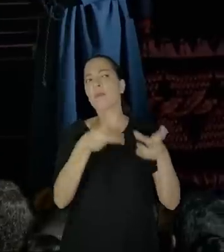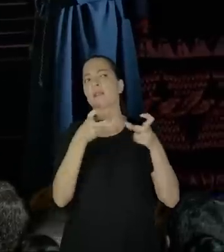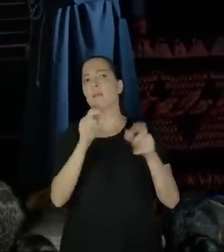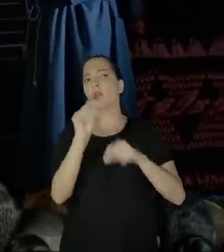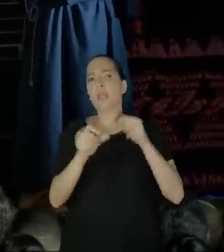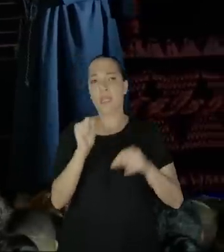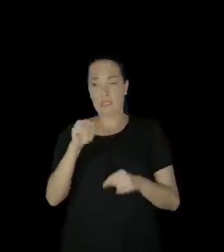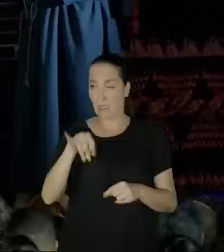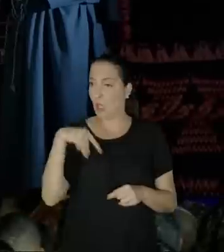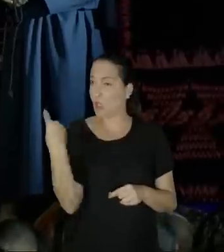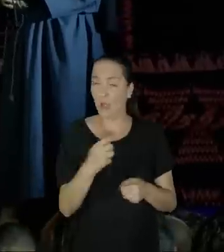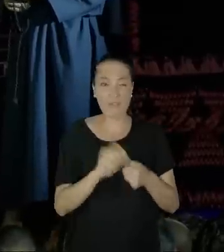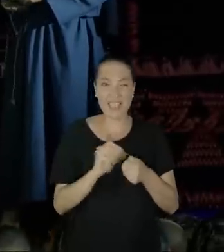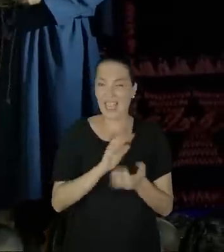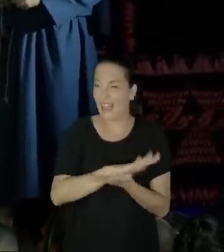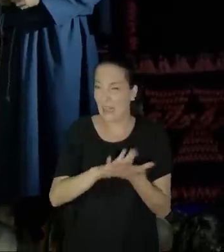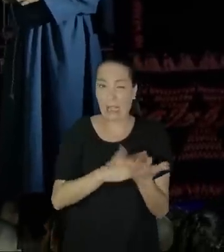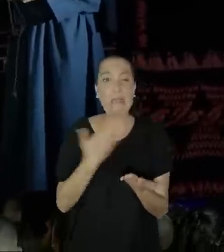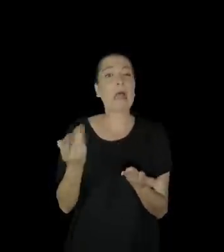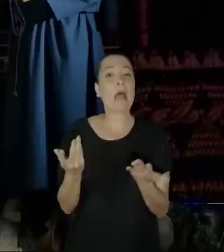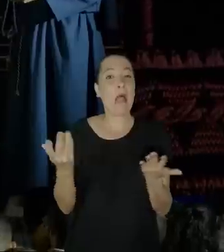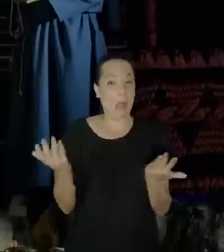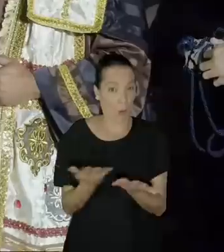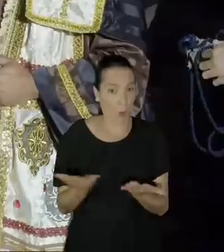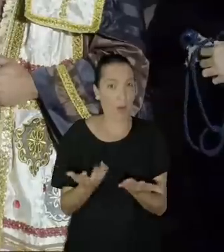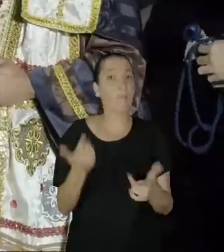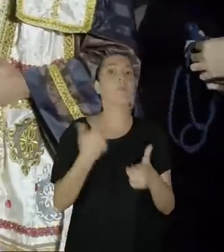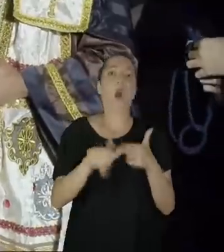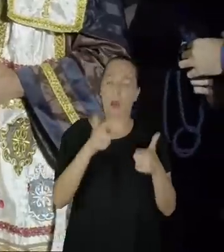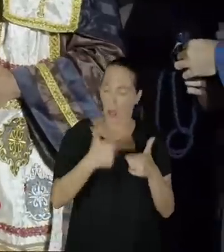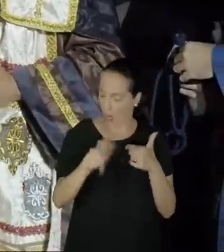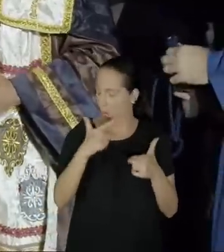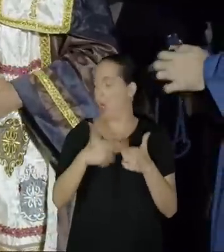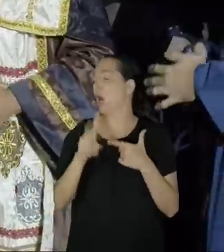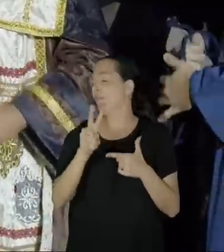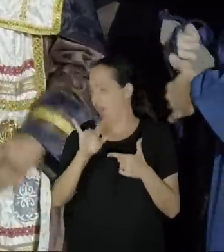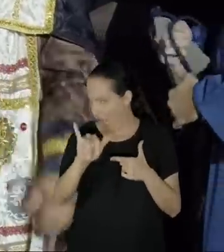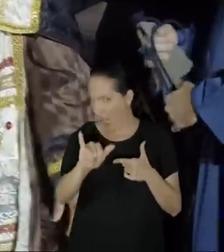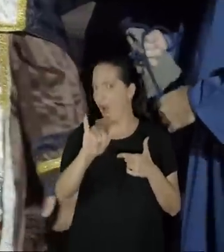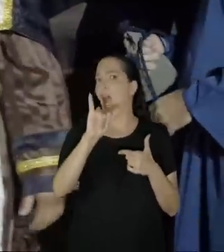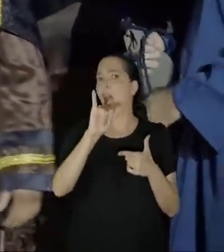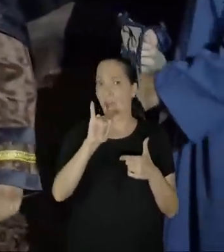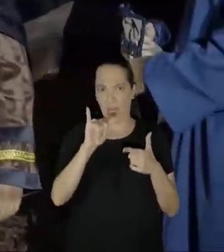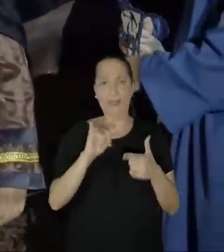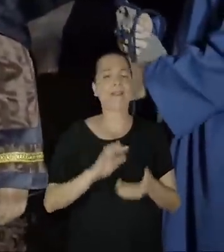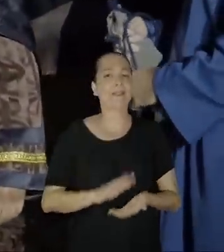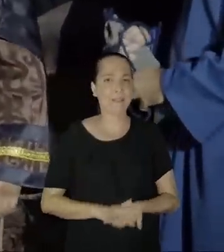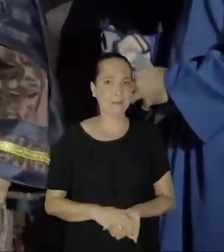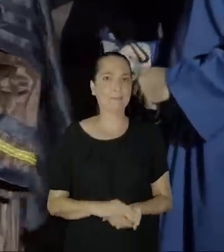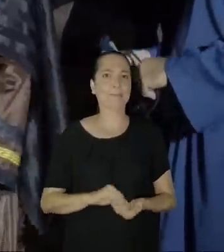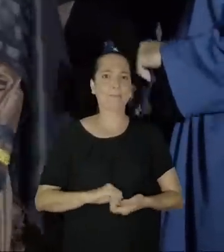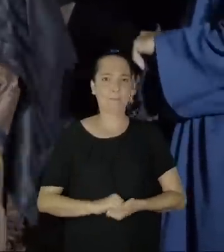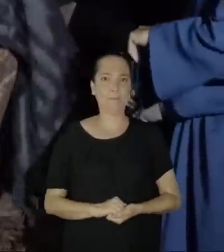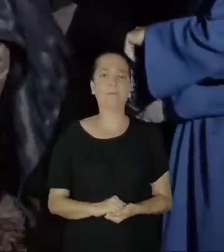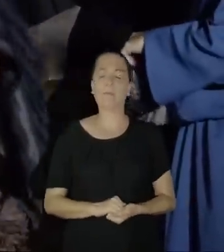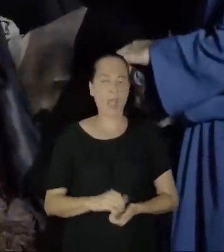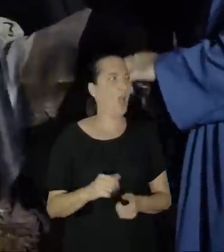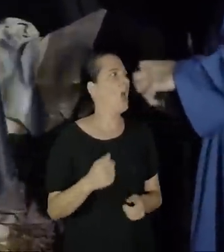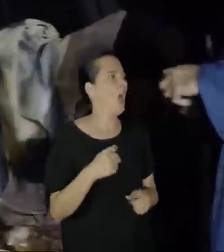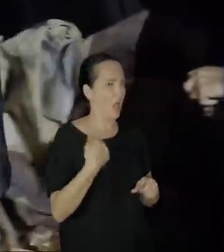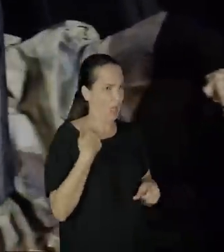não agirmos logo, ficaremos completamente arruinados.